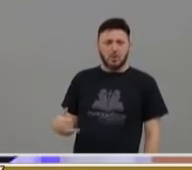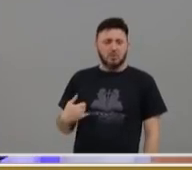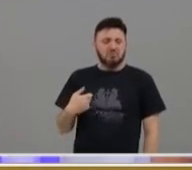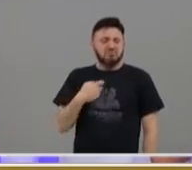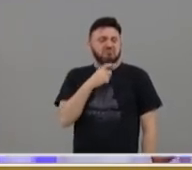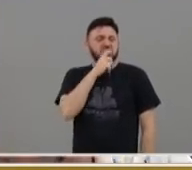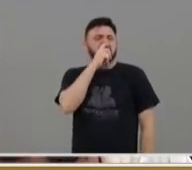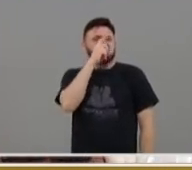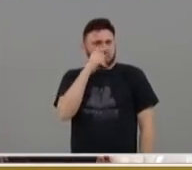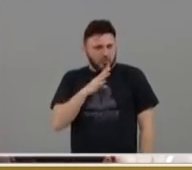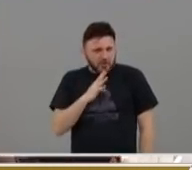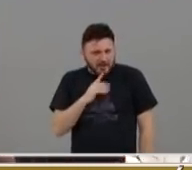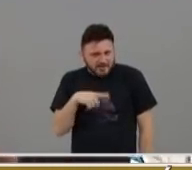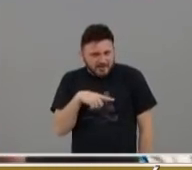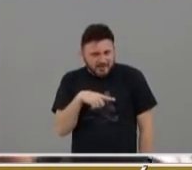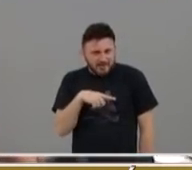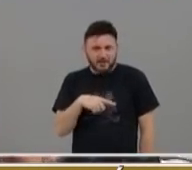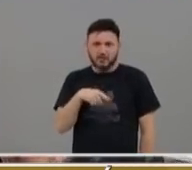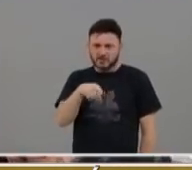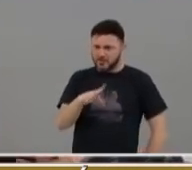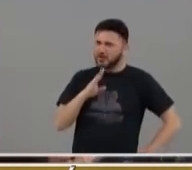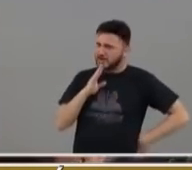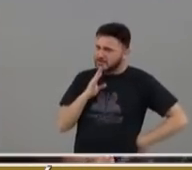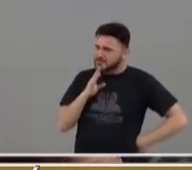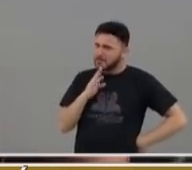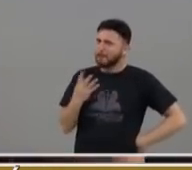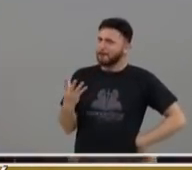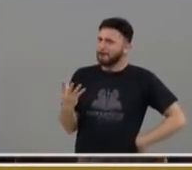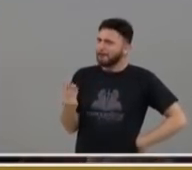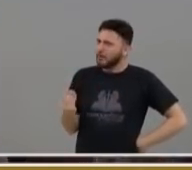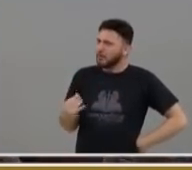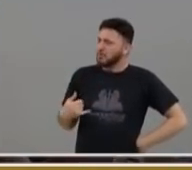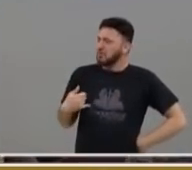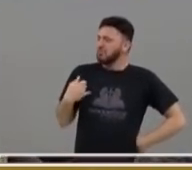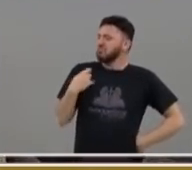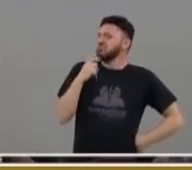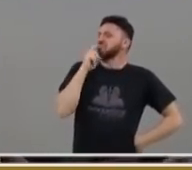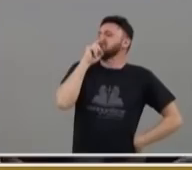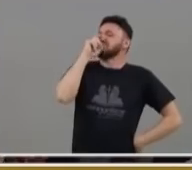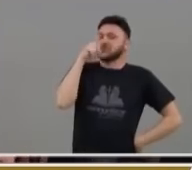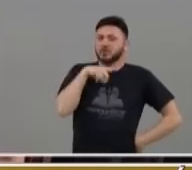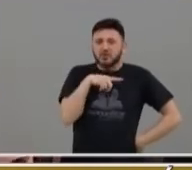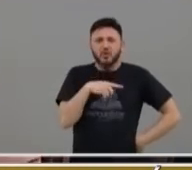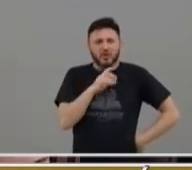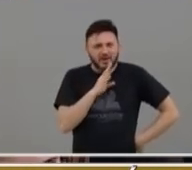orgulhosa? Você conhece alguém que seja muito, mas muito orgulhosa?